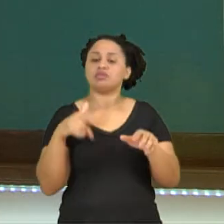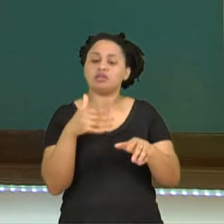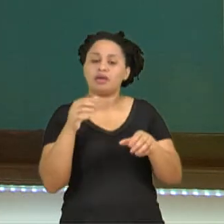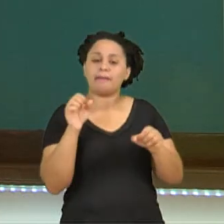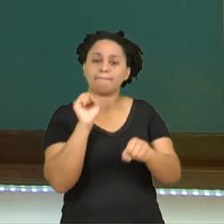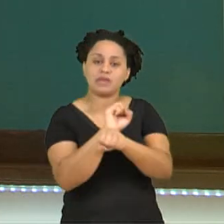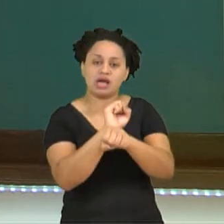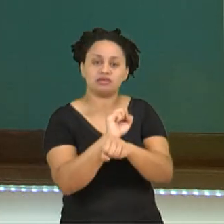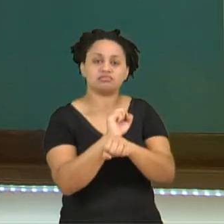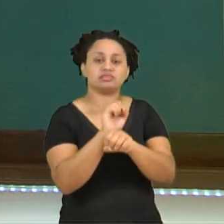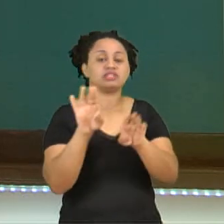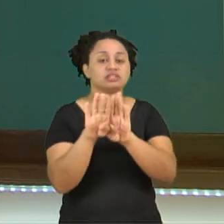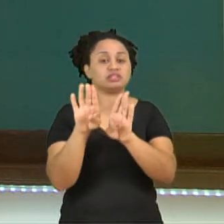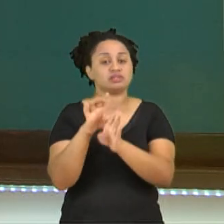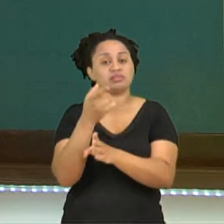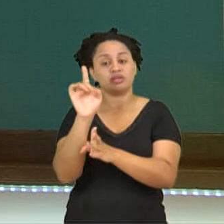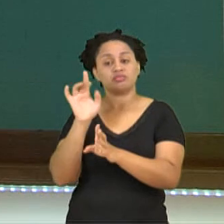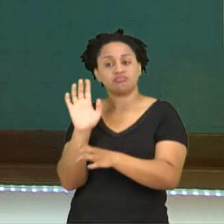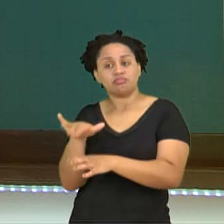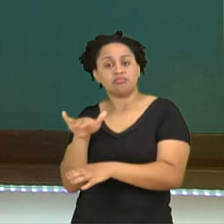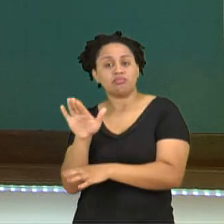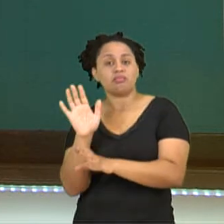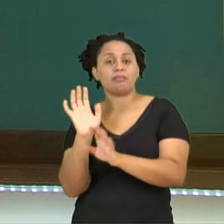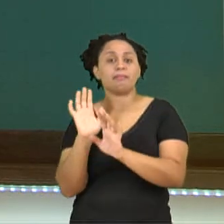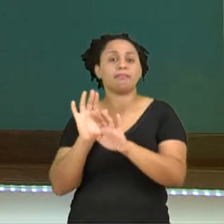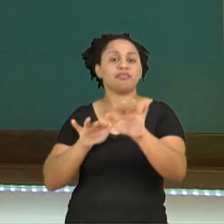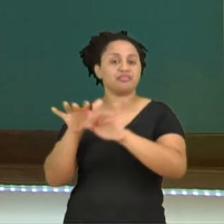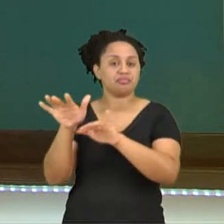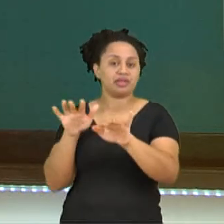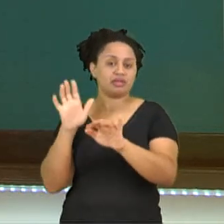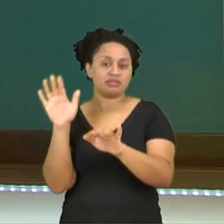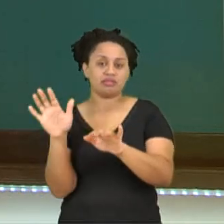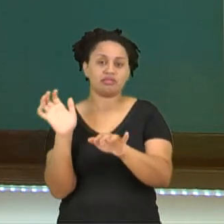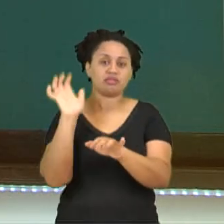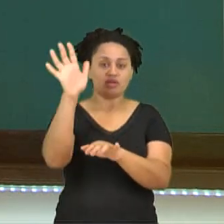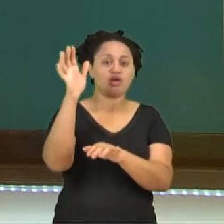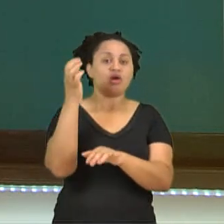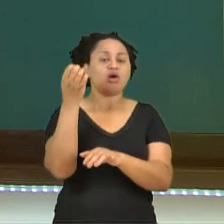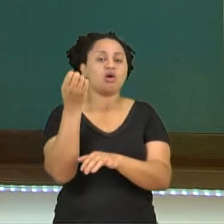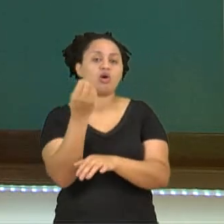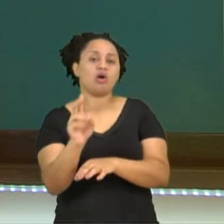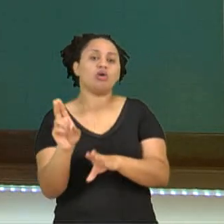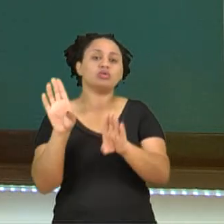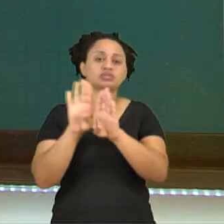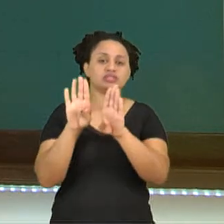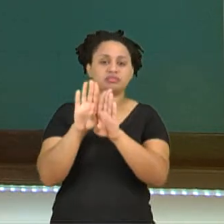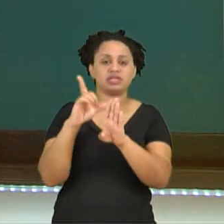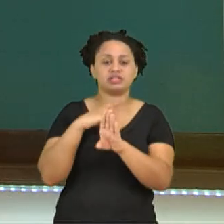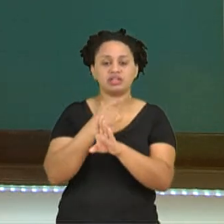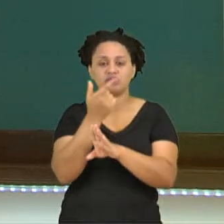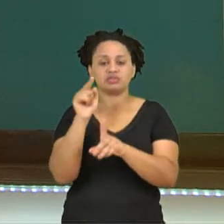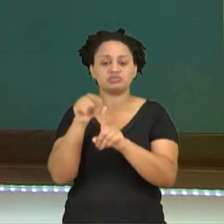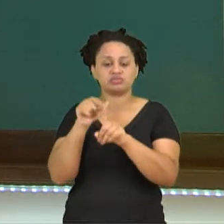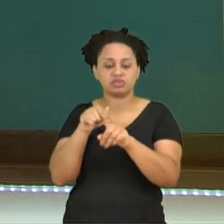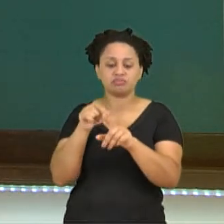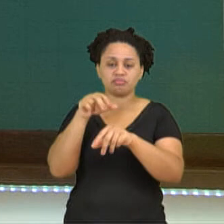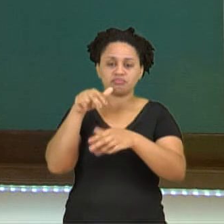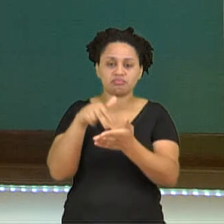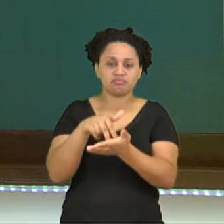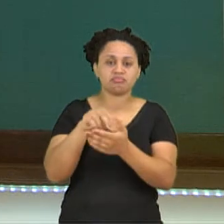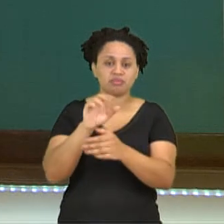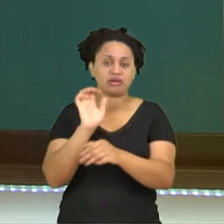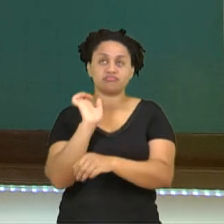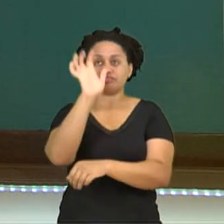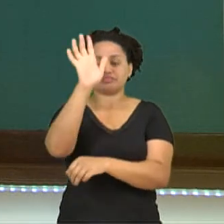o arremesso em movimento, tá? Ou senão a bandeja também realizada. No basquete em cadeira